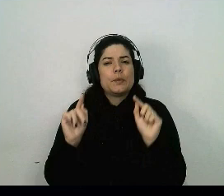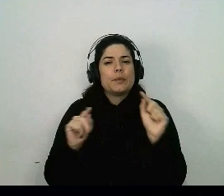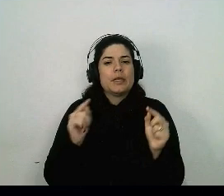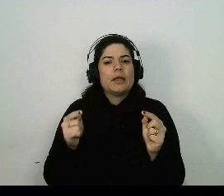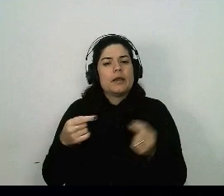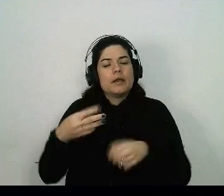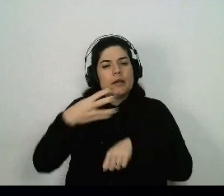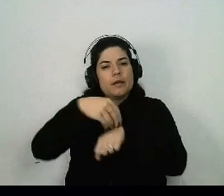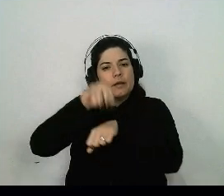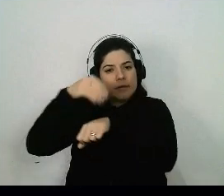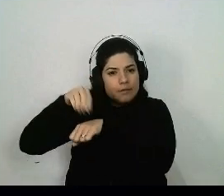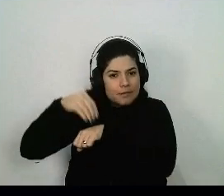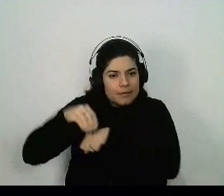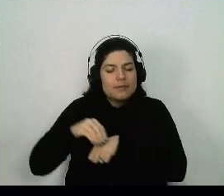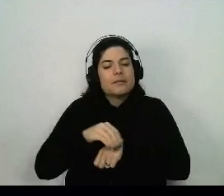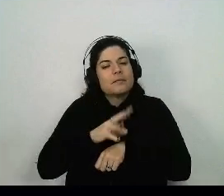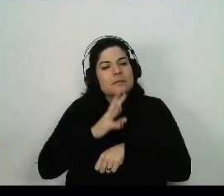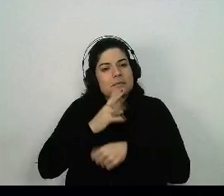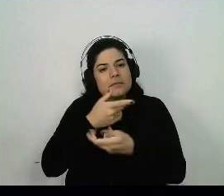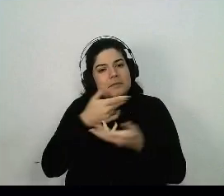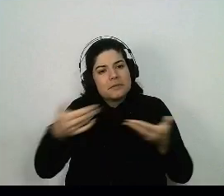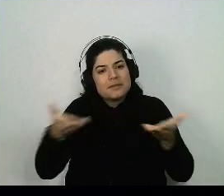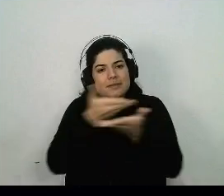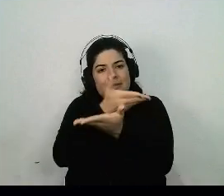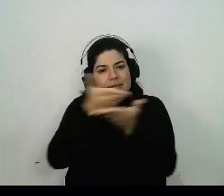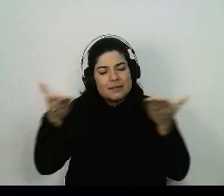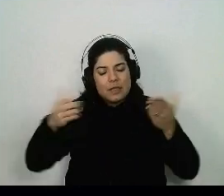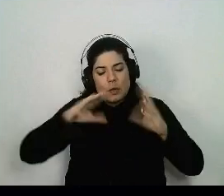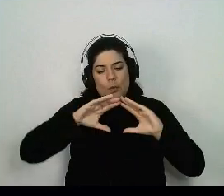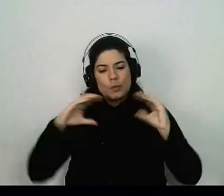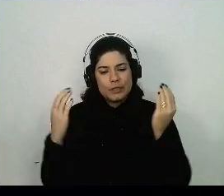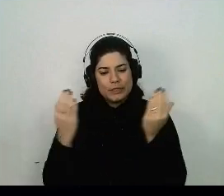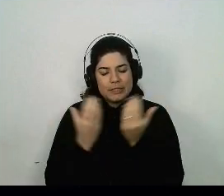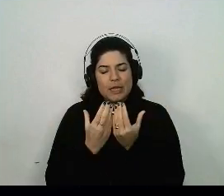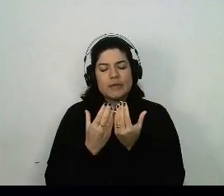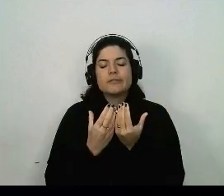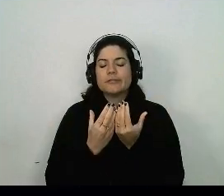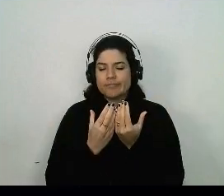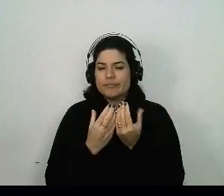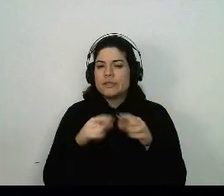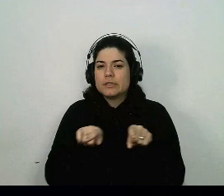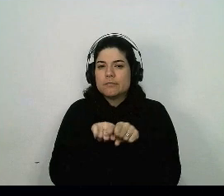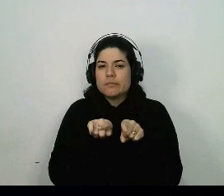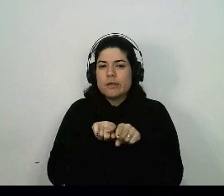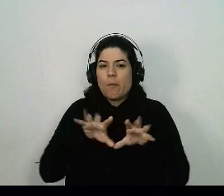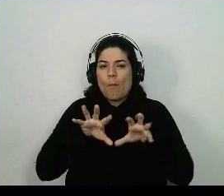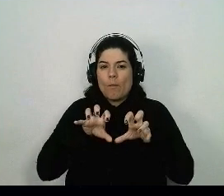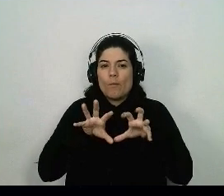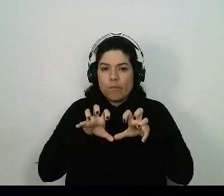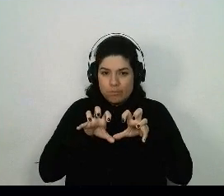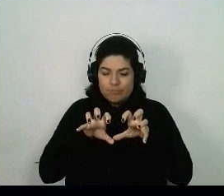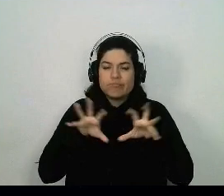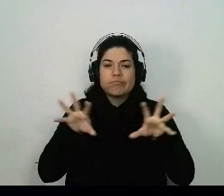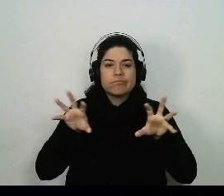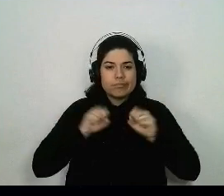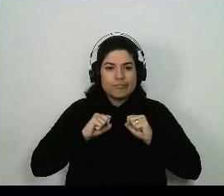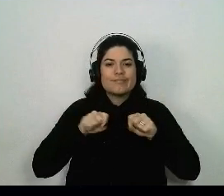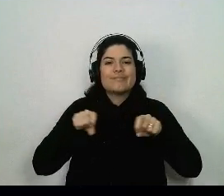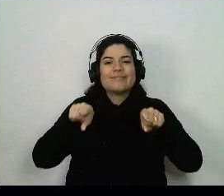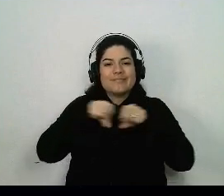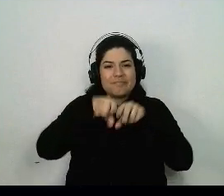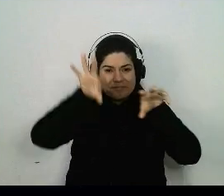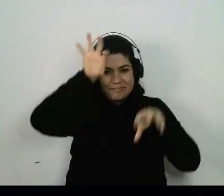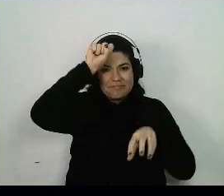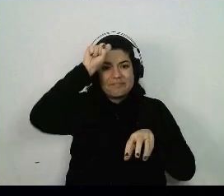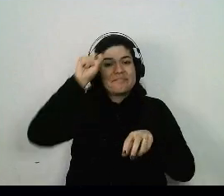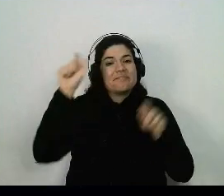conhecimento com a comunidade, com todo mundo, e também absorvendo bastante, que a gente sabe que o desenvolvimento de software ele é um esporte